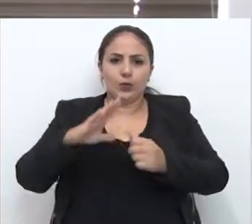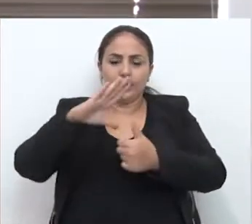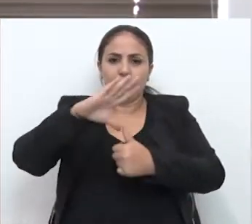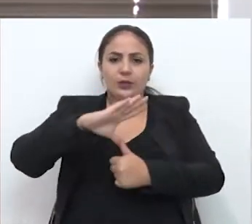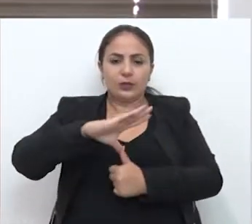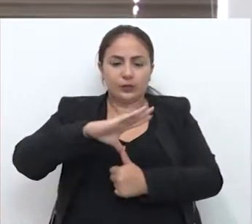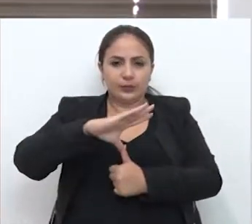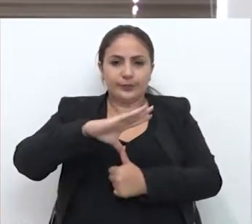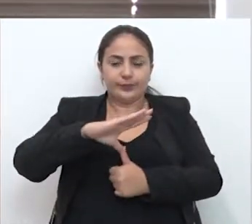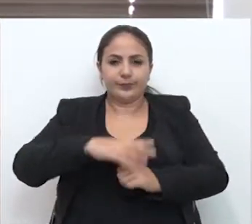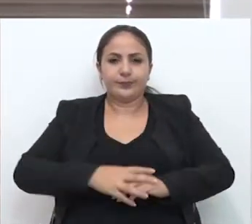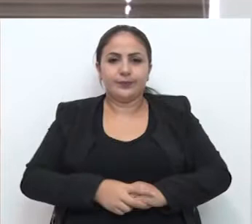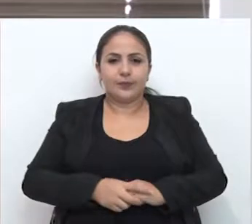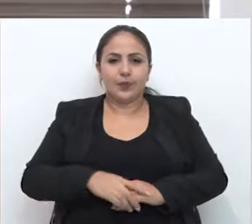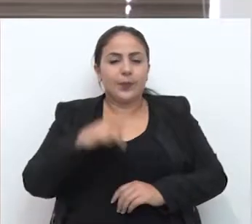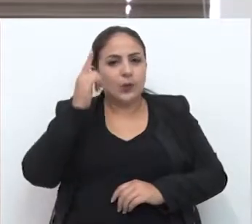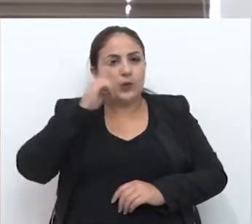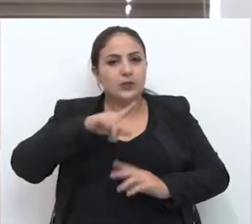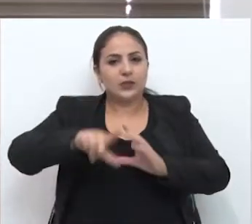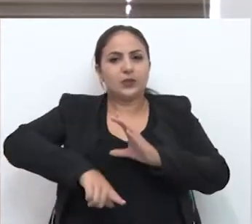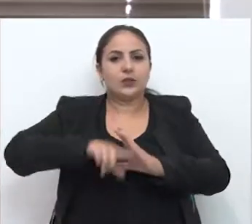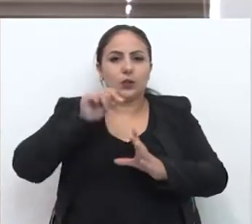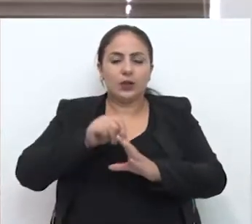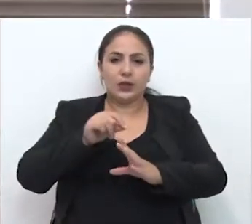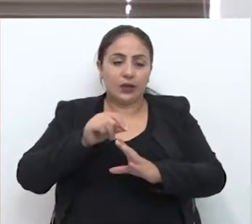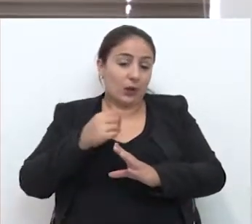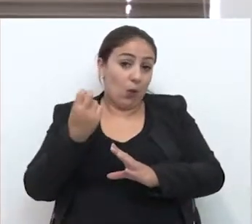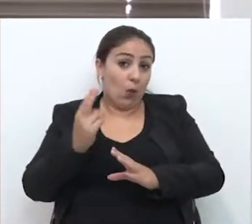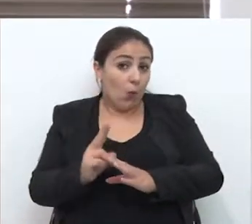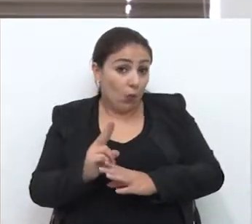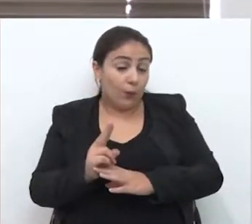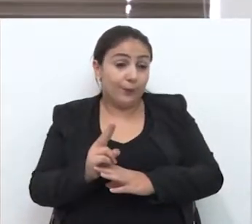da América do Sul para eleger